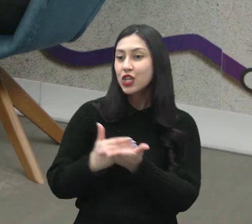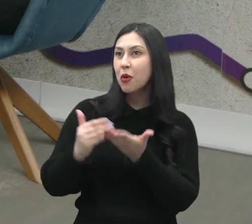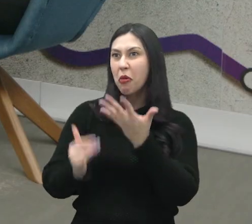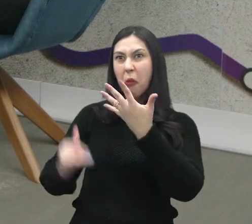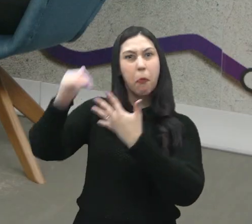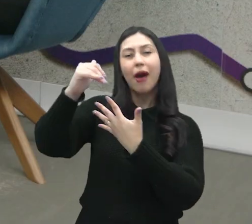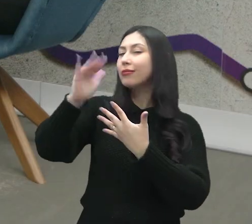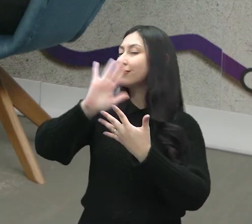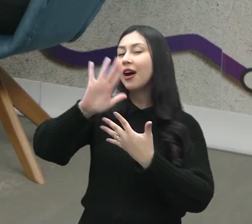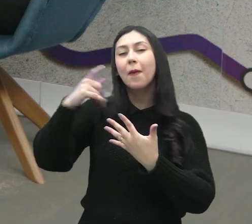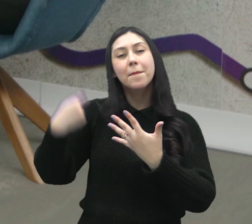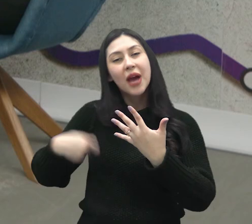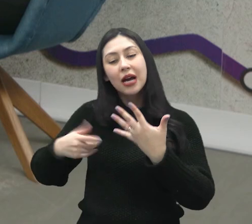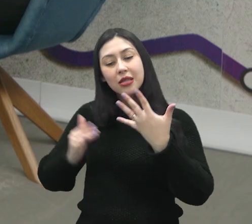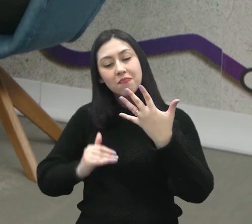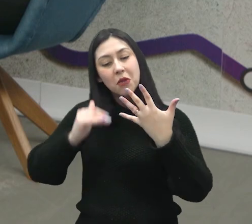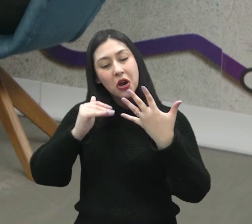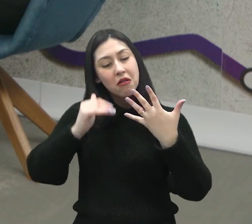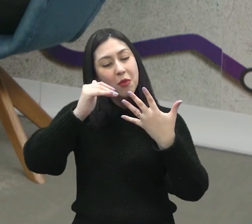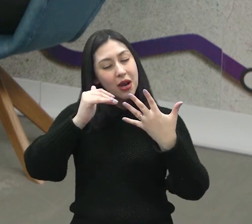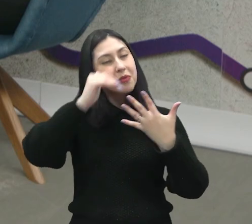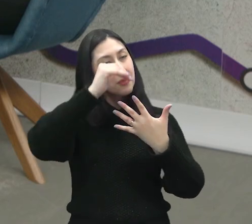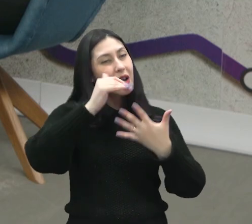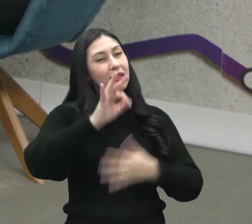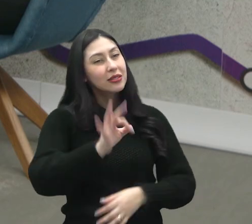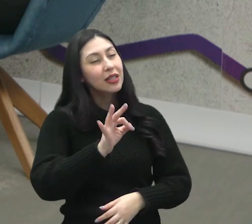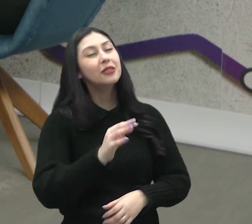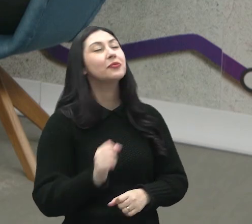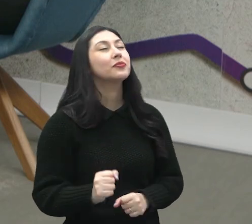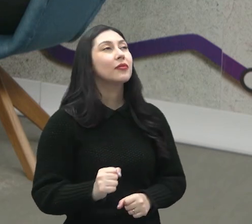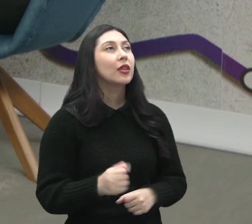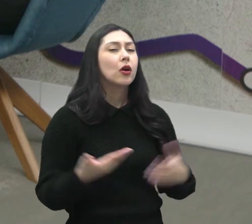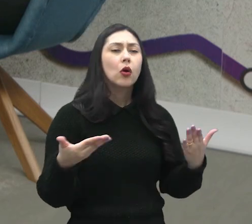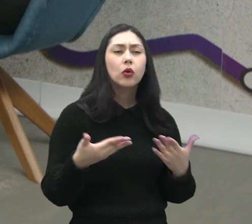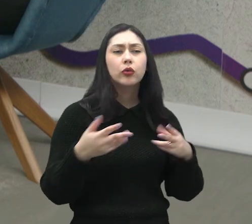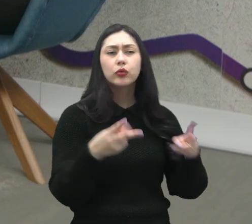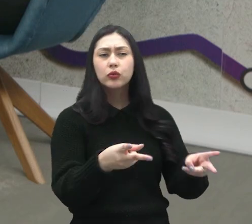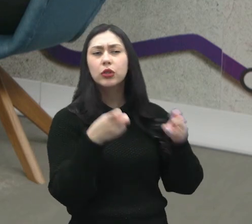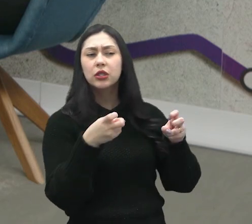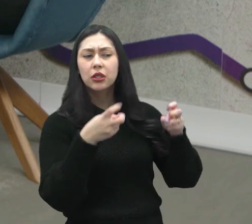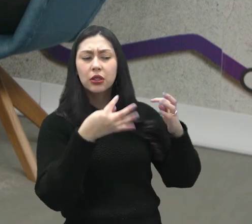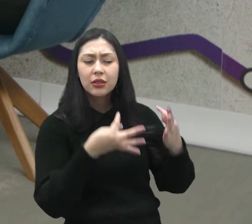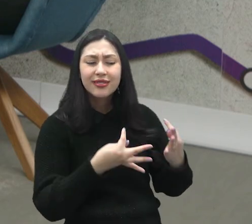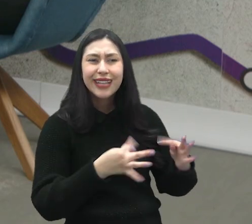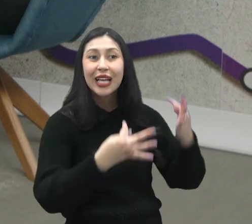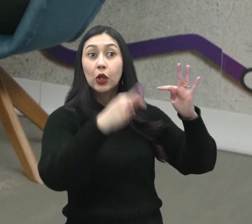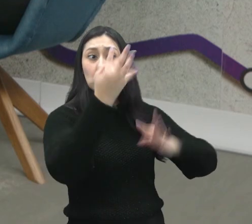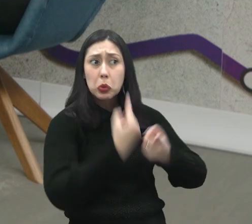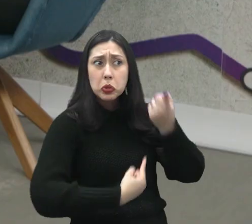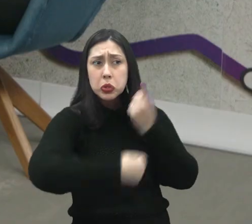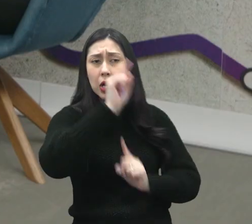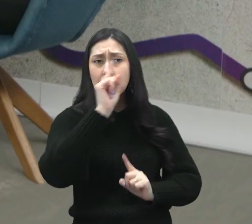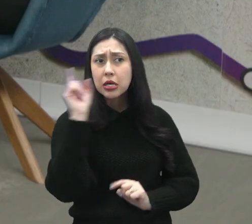galgando oportunidades, não é mesmo, Ana? A gente percebe hoje, com a tecnologia, né, avançando de uma